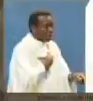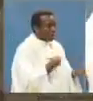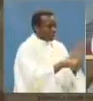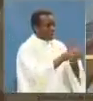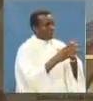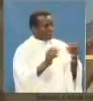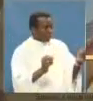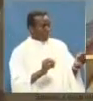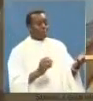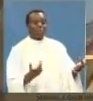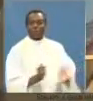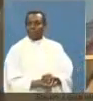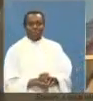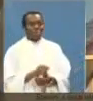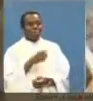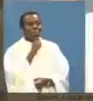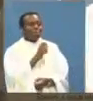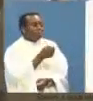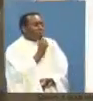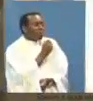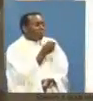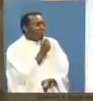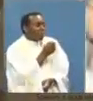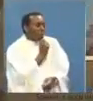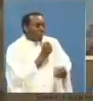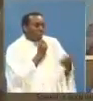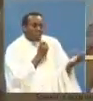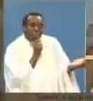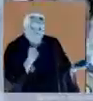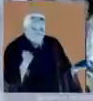eu não posso. Quando muito na cabeça.